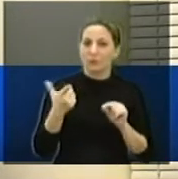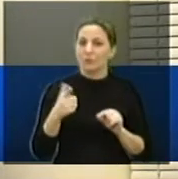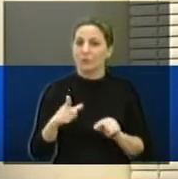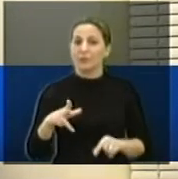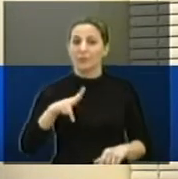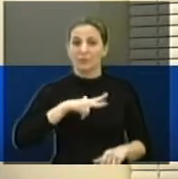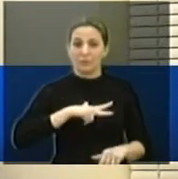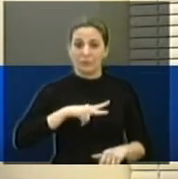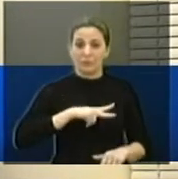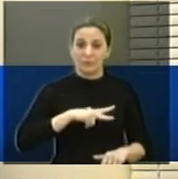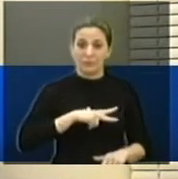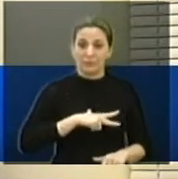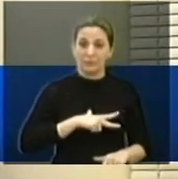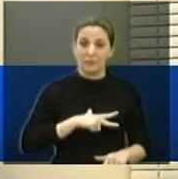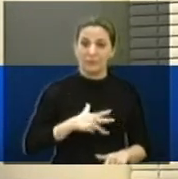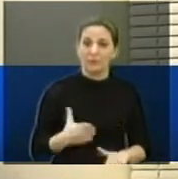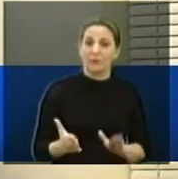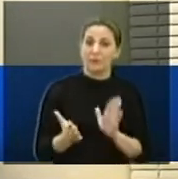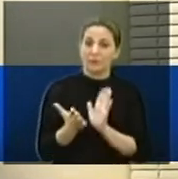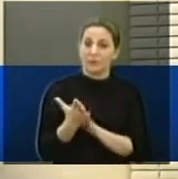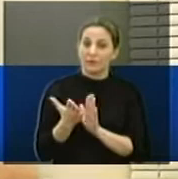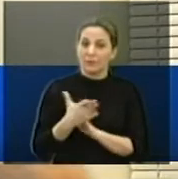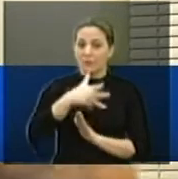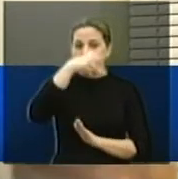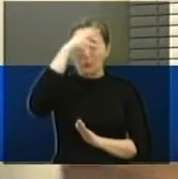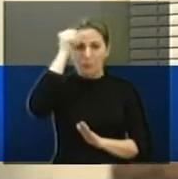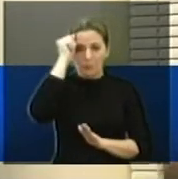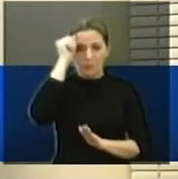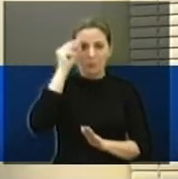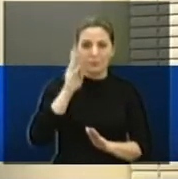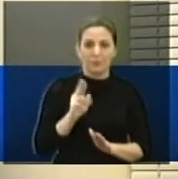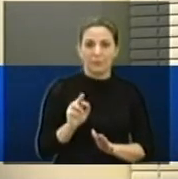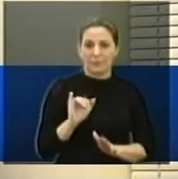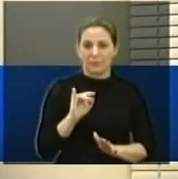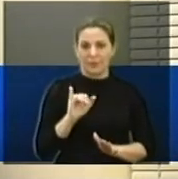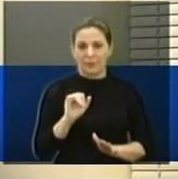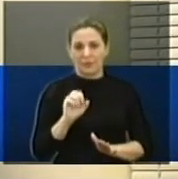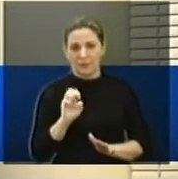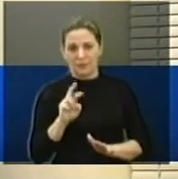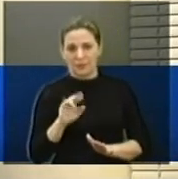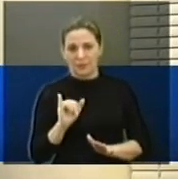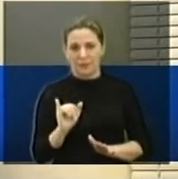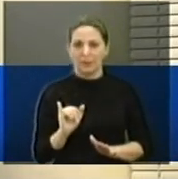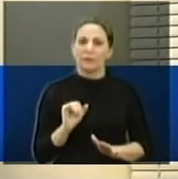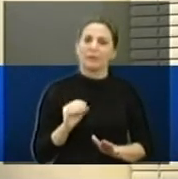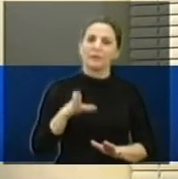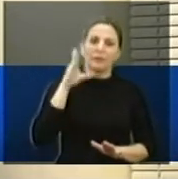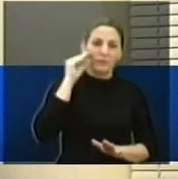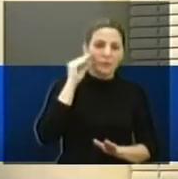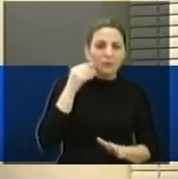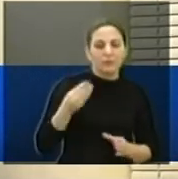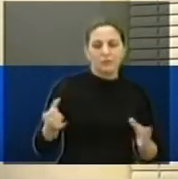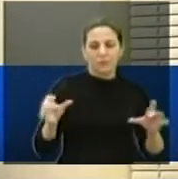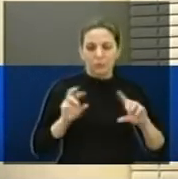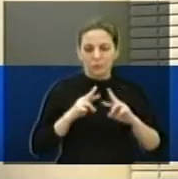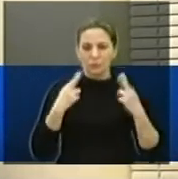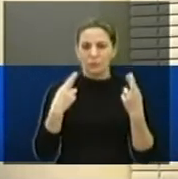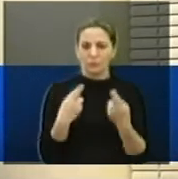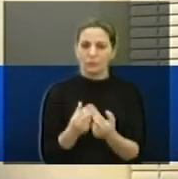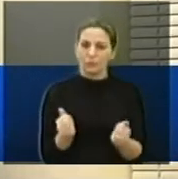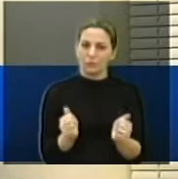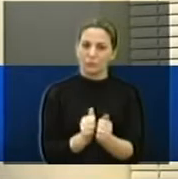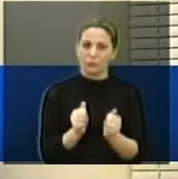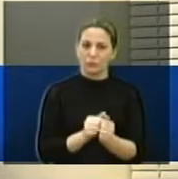cta está na mão do prefeito barbieri foi dada pelos funcionários que se reuniram com ele